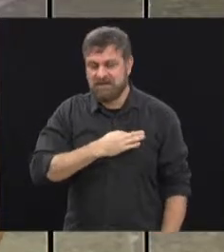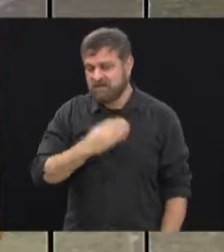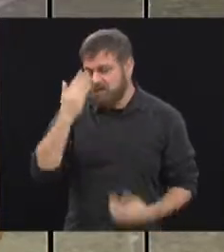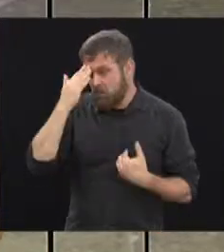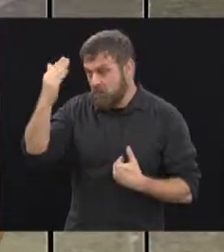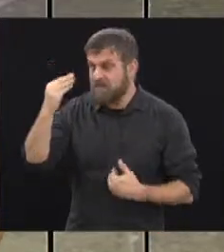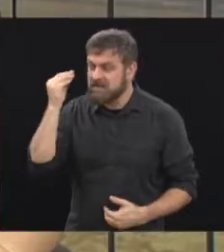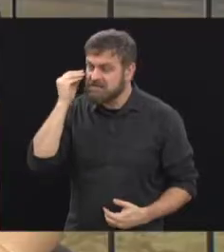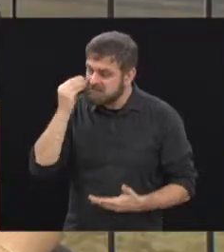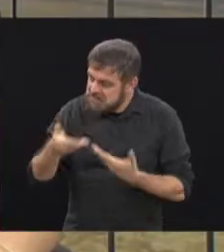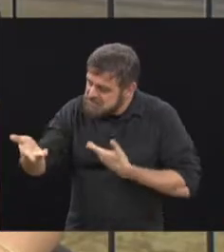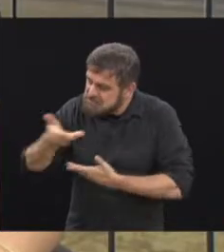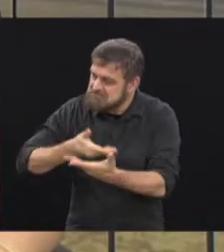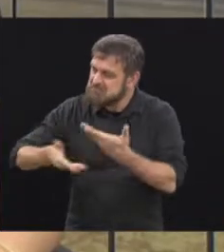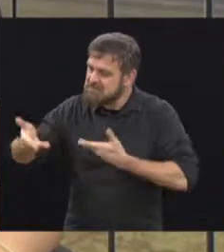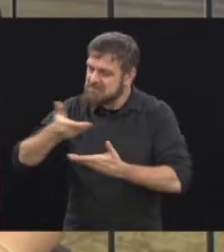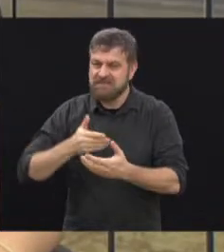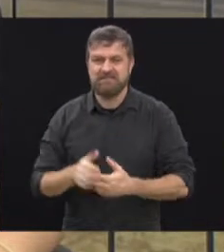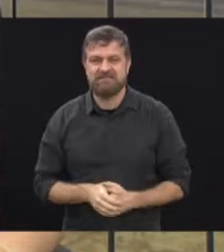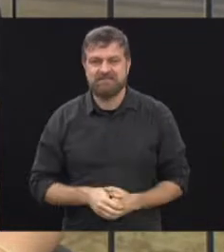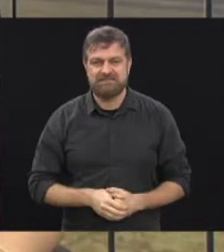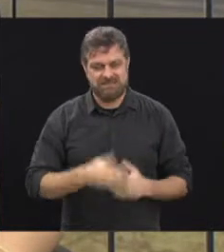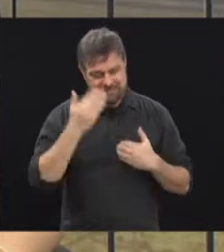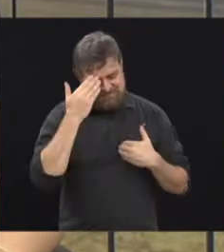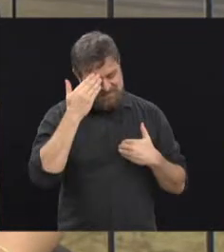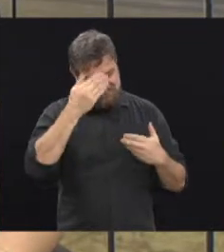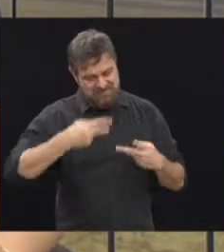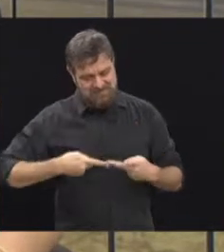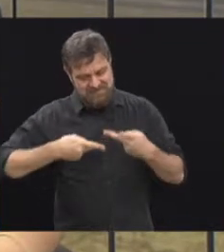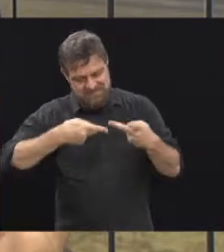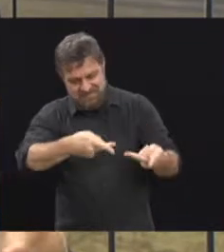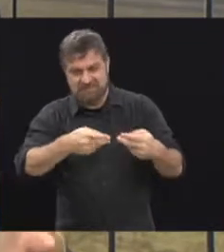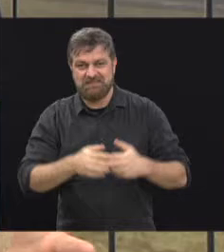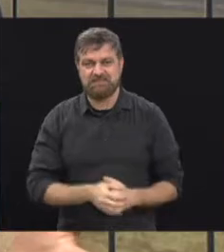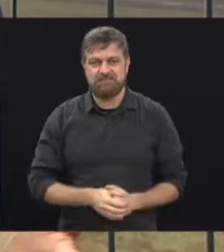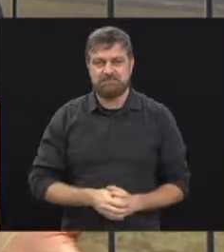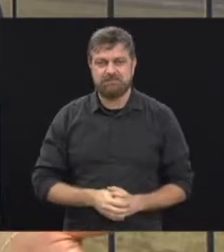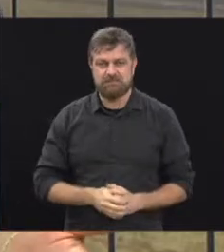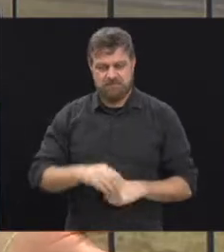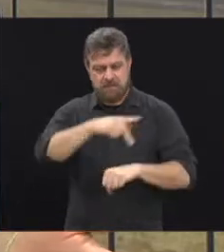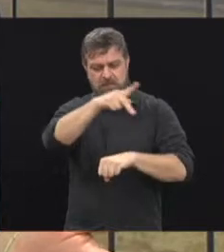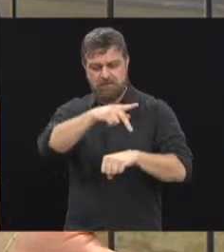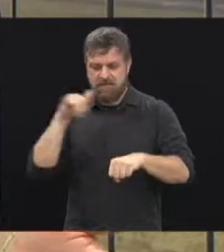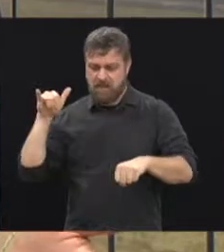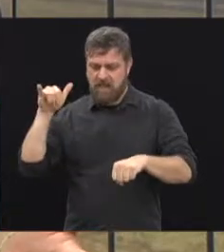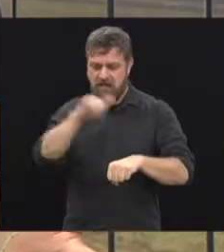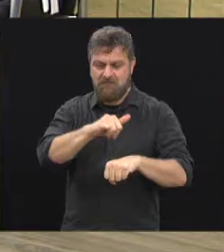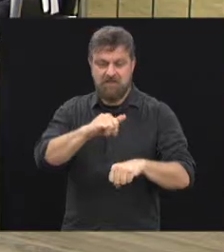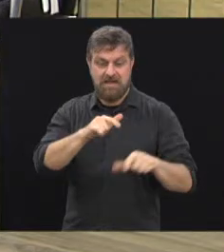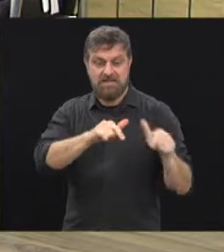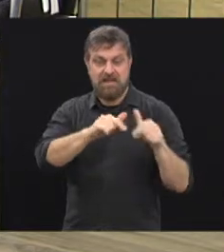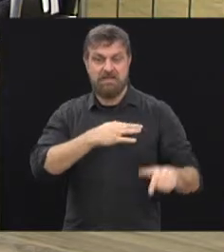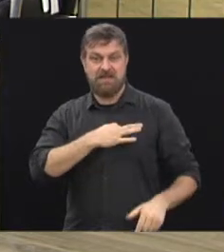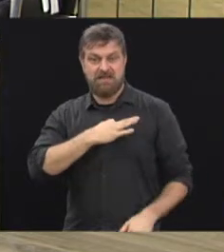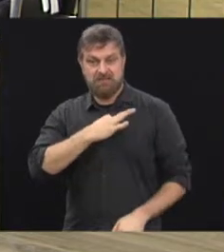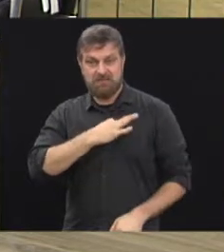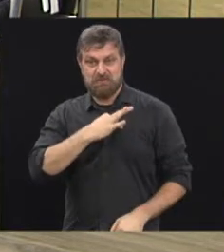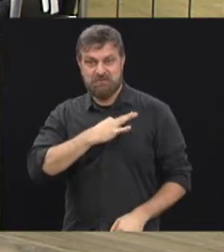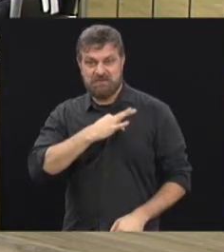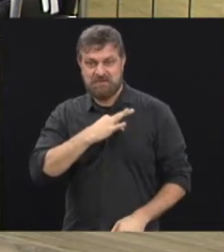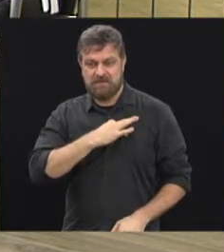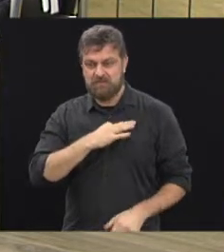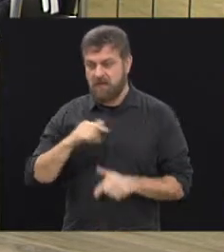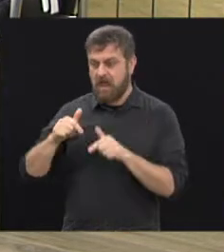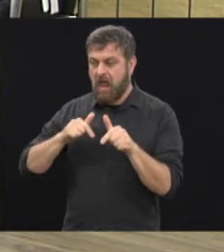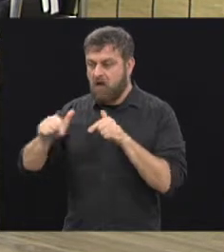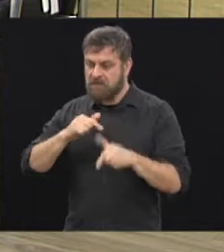compartilhar essa experiência tão diferente que você tem. Obrigada pelo convite, Mari. E o volunturismo é uma categoria nova mesmo, e é a união